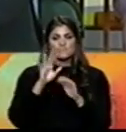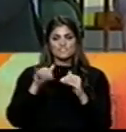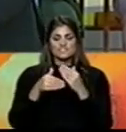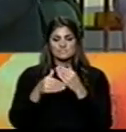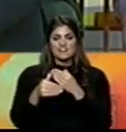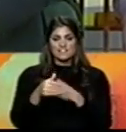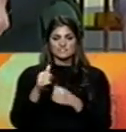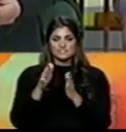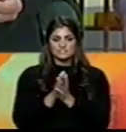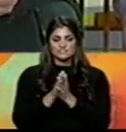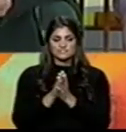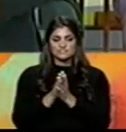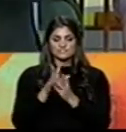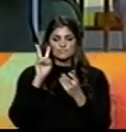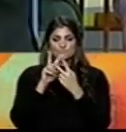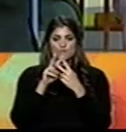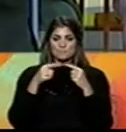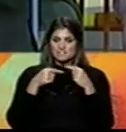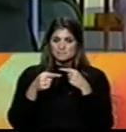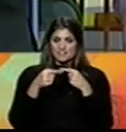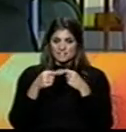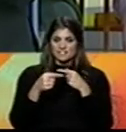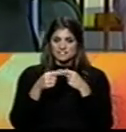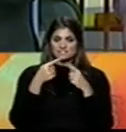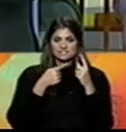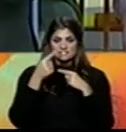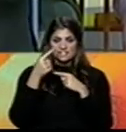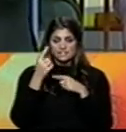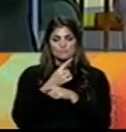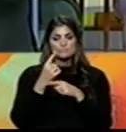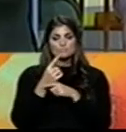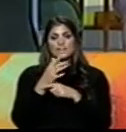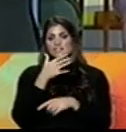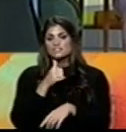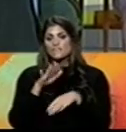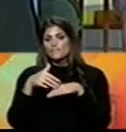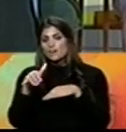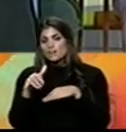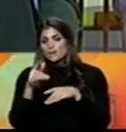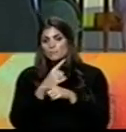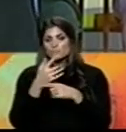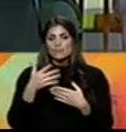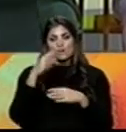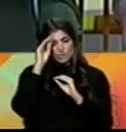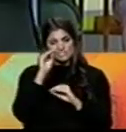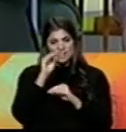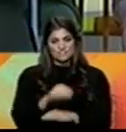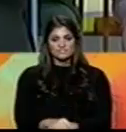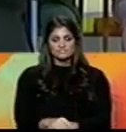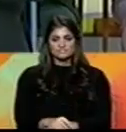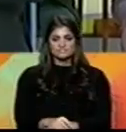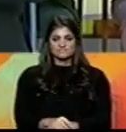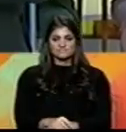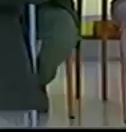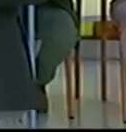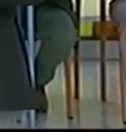todos. Até para a semana. Estranhaste a razão da urgência da Sónia? É porque ela agora vai dar um conselho. Okay, é só por